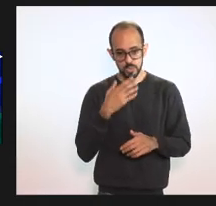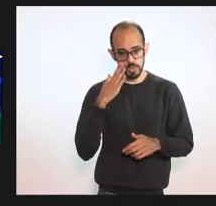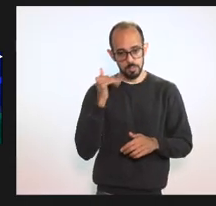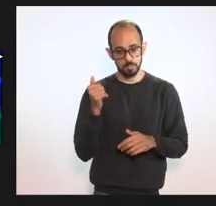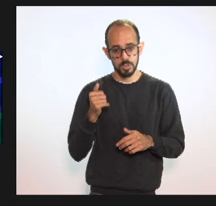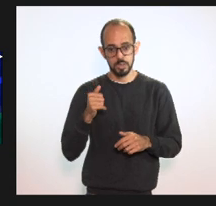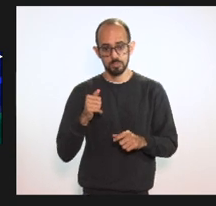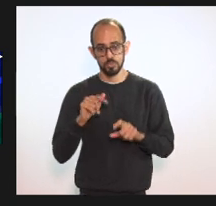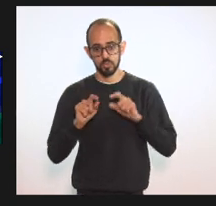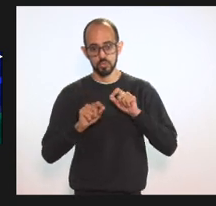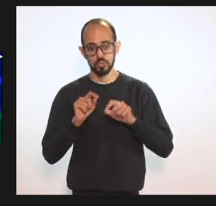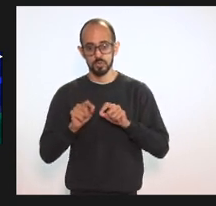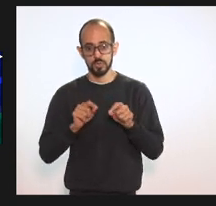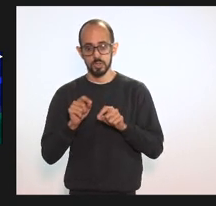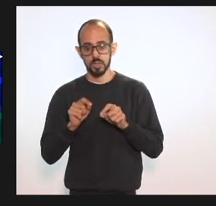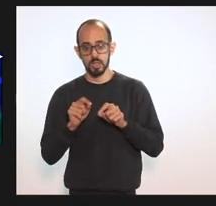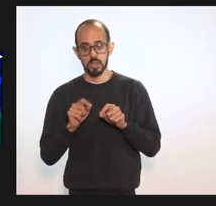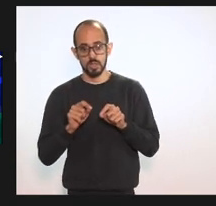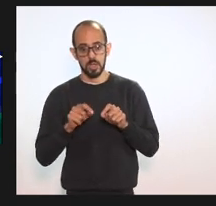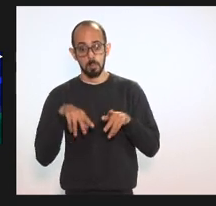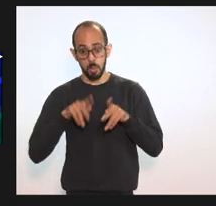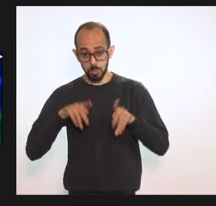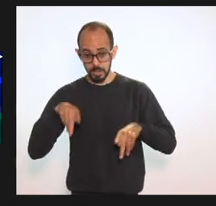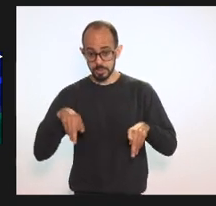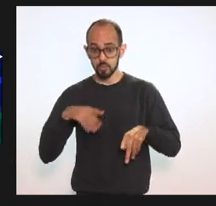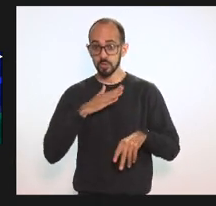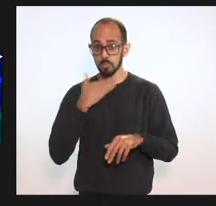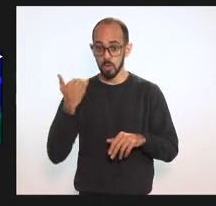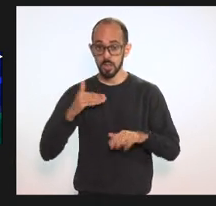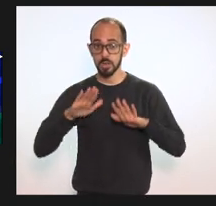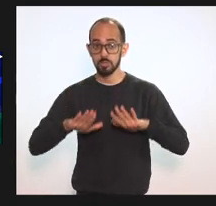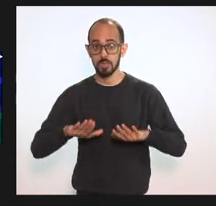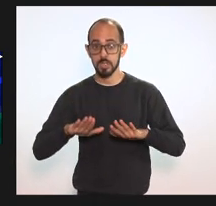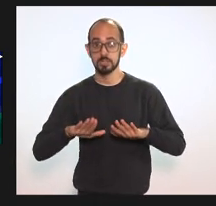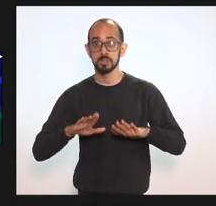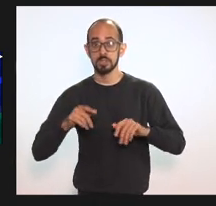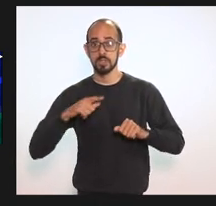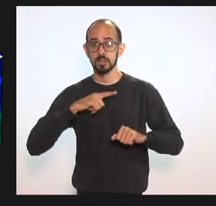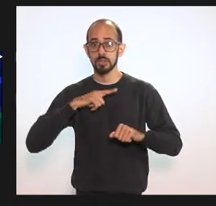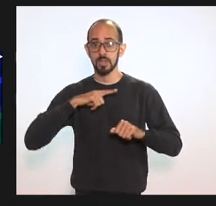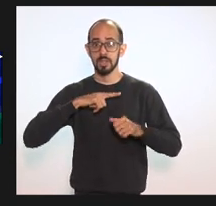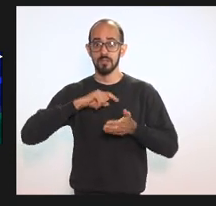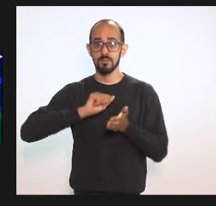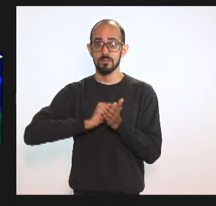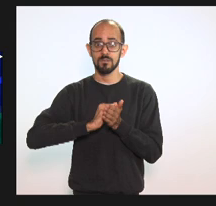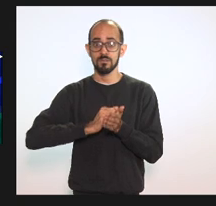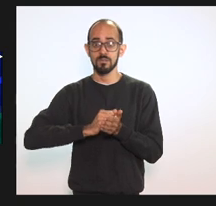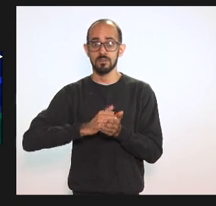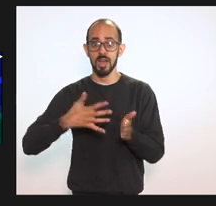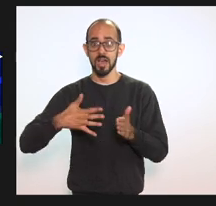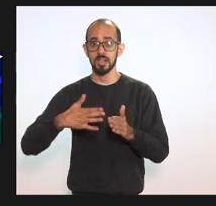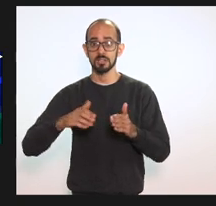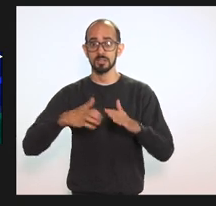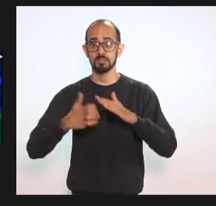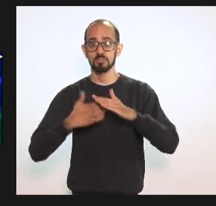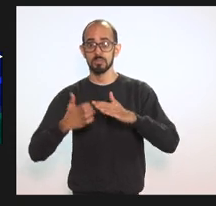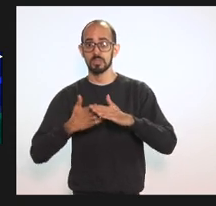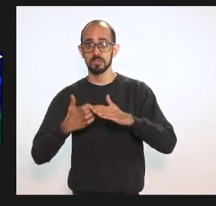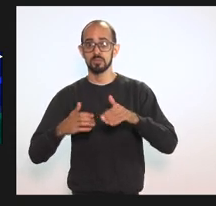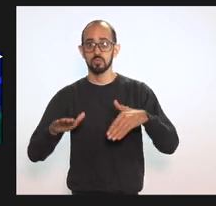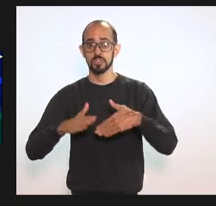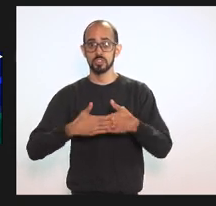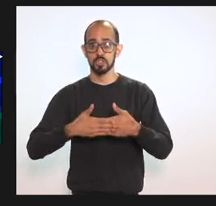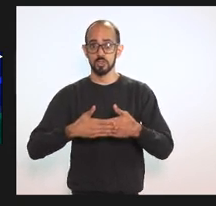por um outro lado a população tá morrendo mas pelo outro lado tem muito comércio fechando e